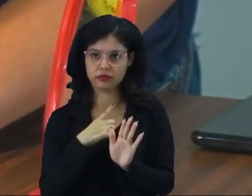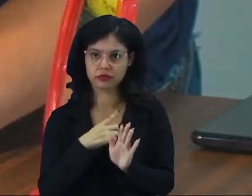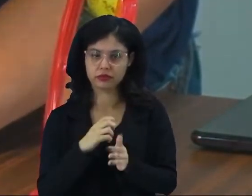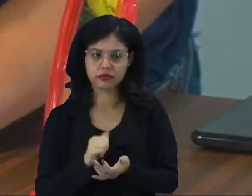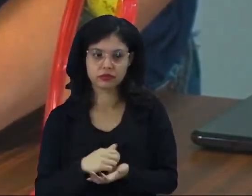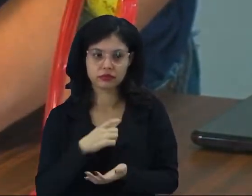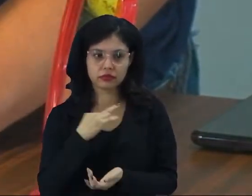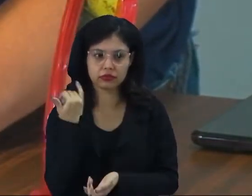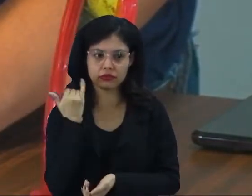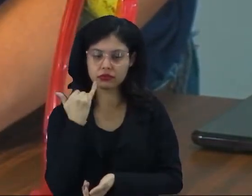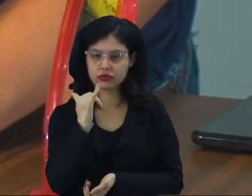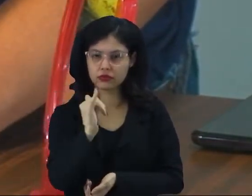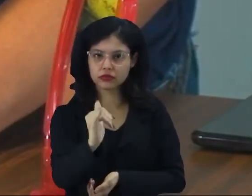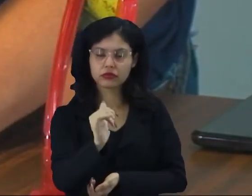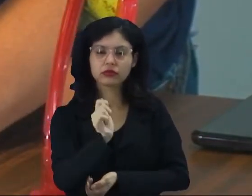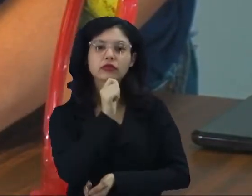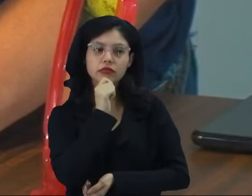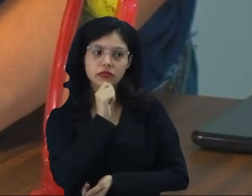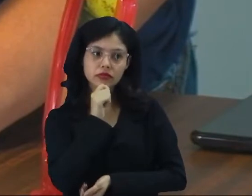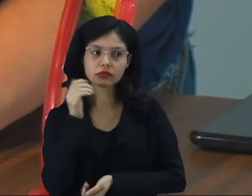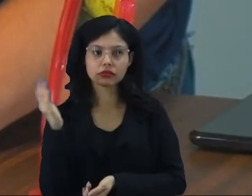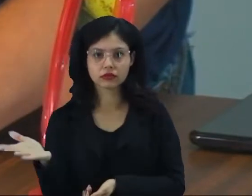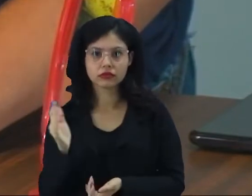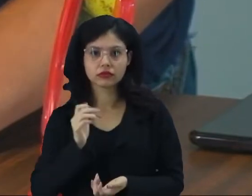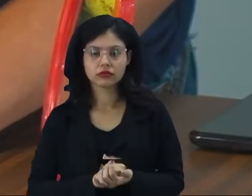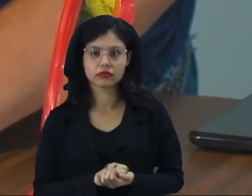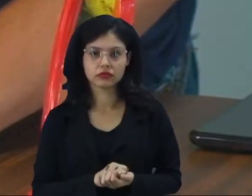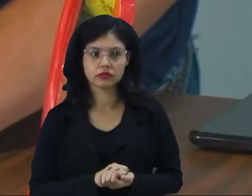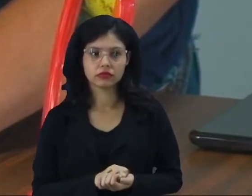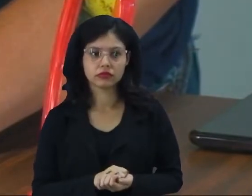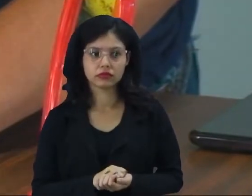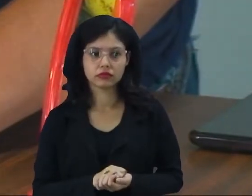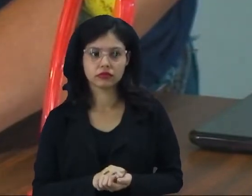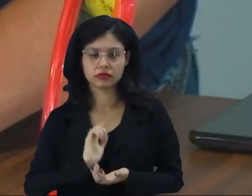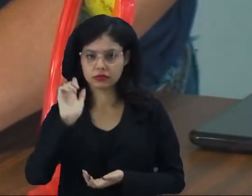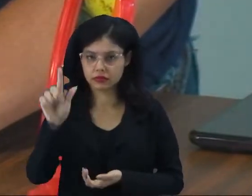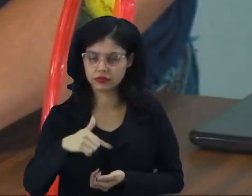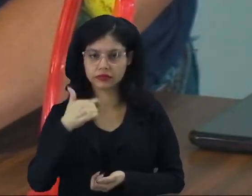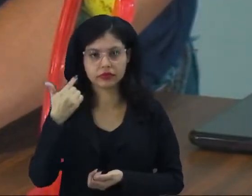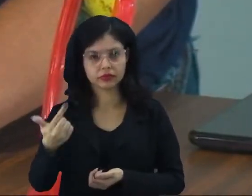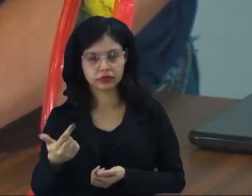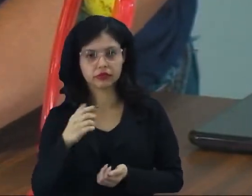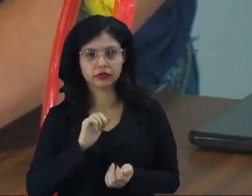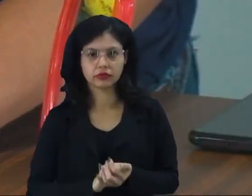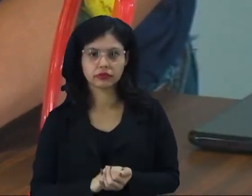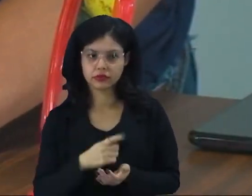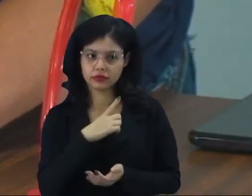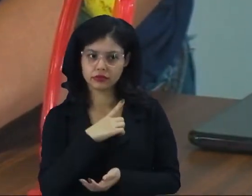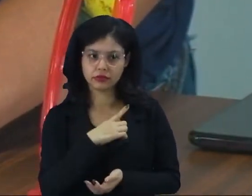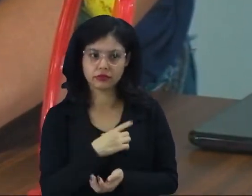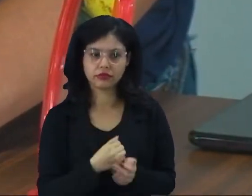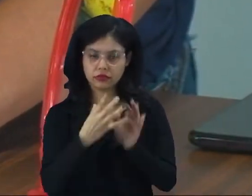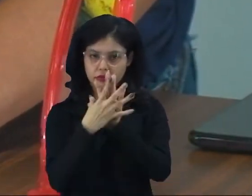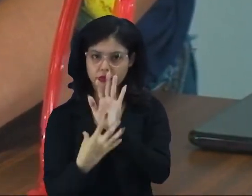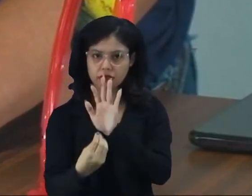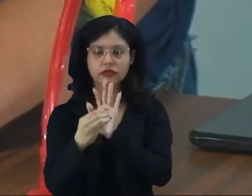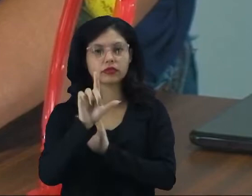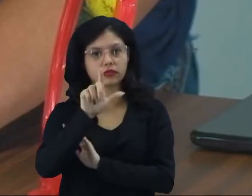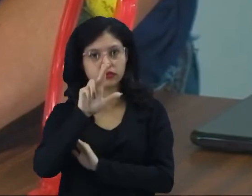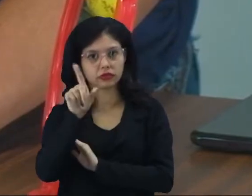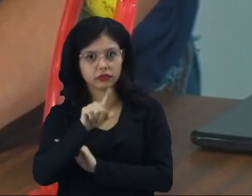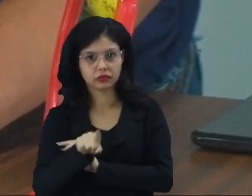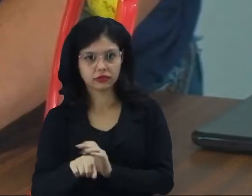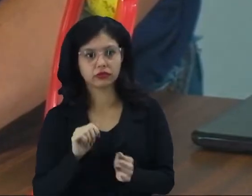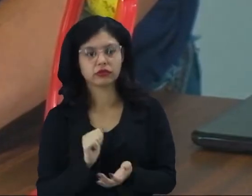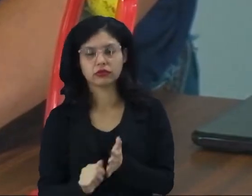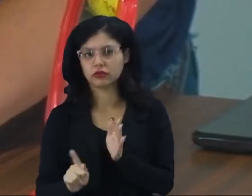carga de energia que a gente carrega aqui, e aí, depois dessa carga é que reflete essa luz, não é